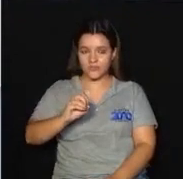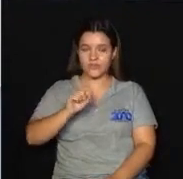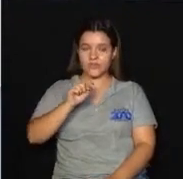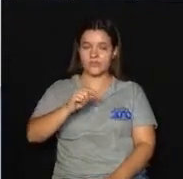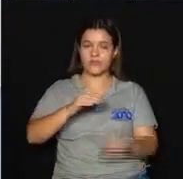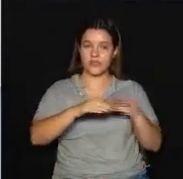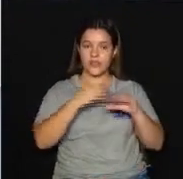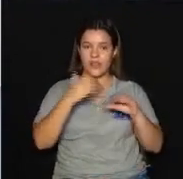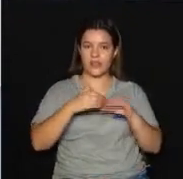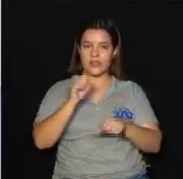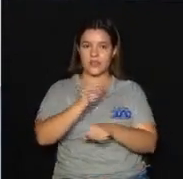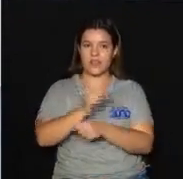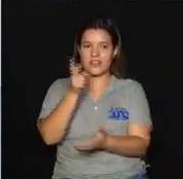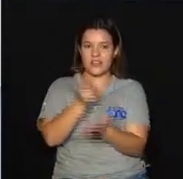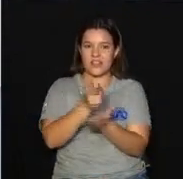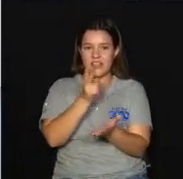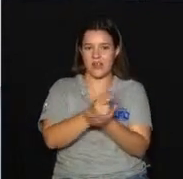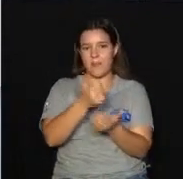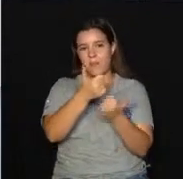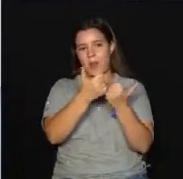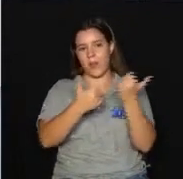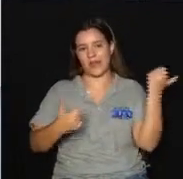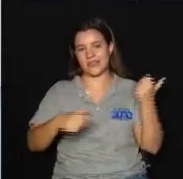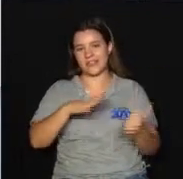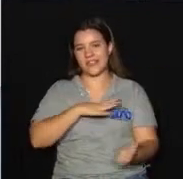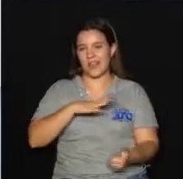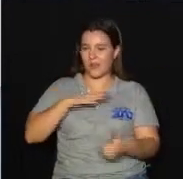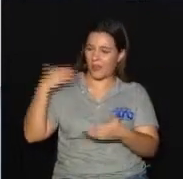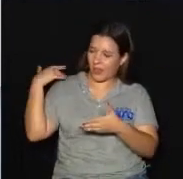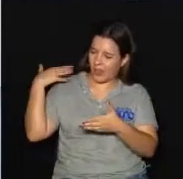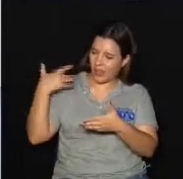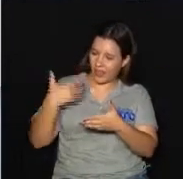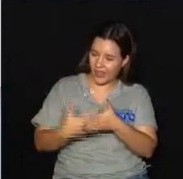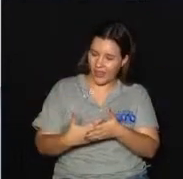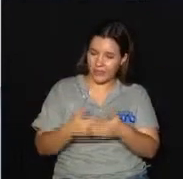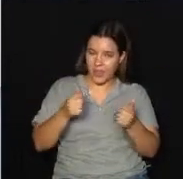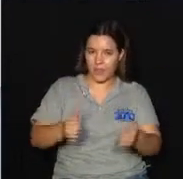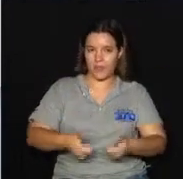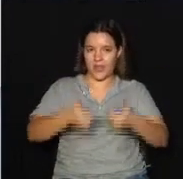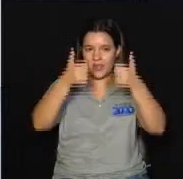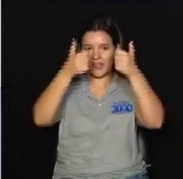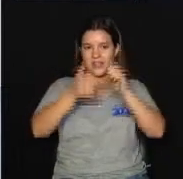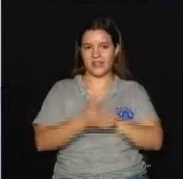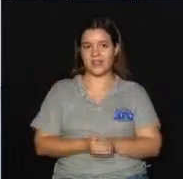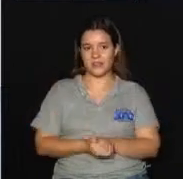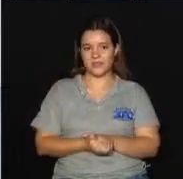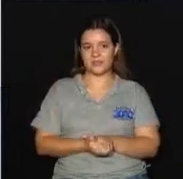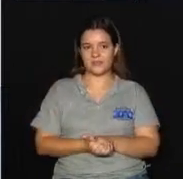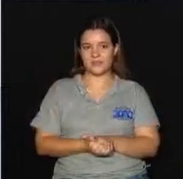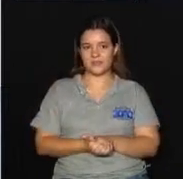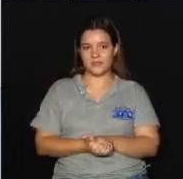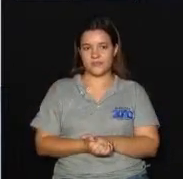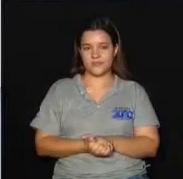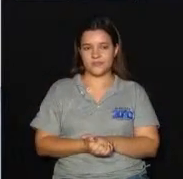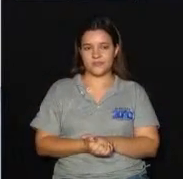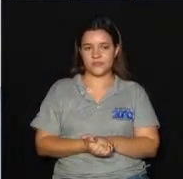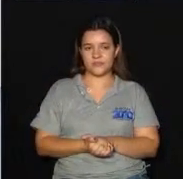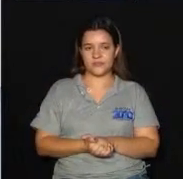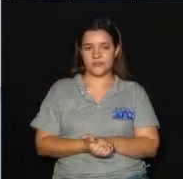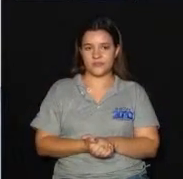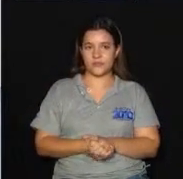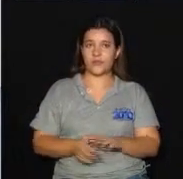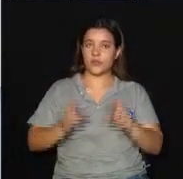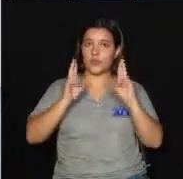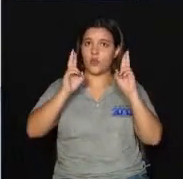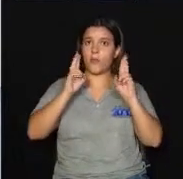que não continue a mesma decadência que a nossa cidade passa. Marcelo de Campinas, Clube Santa Clara, tomara